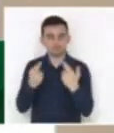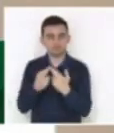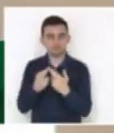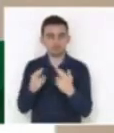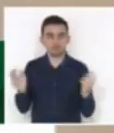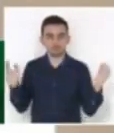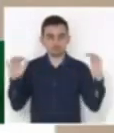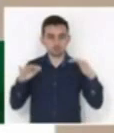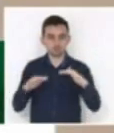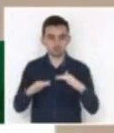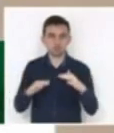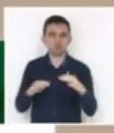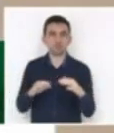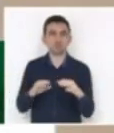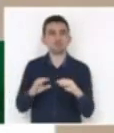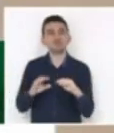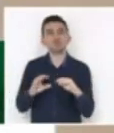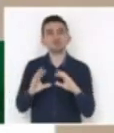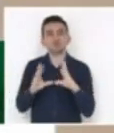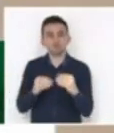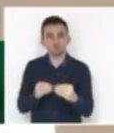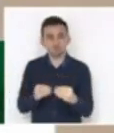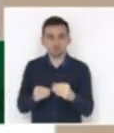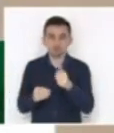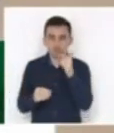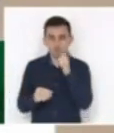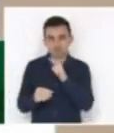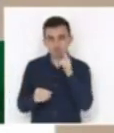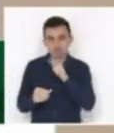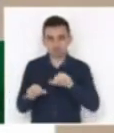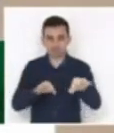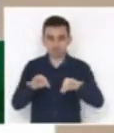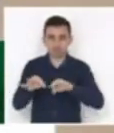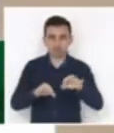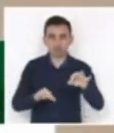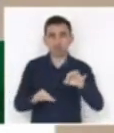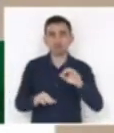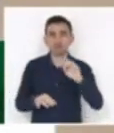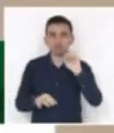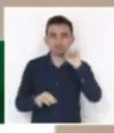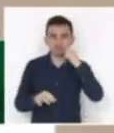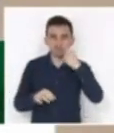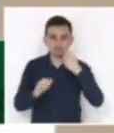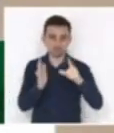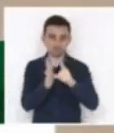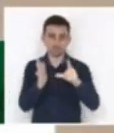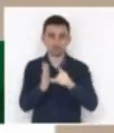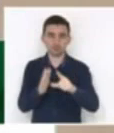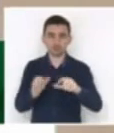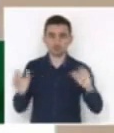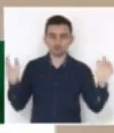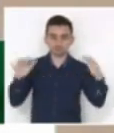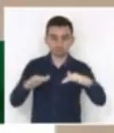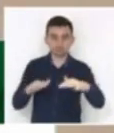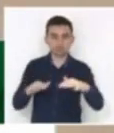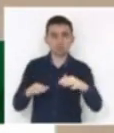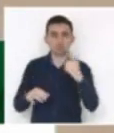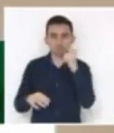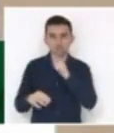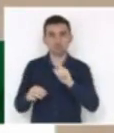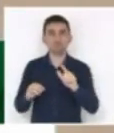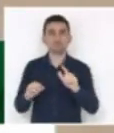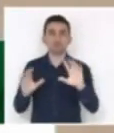as panificadoras para fazer as excelentes cucas. Então, para o próximo final de semana, é uma boa pedida participar da festa, 4ª edição da